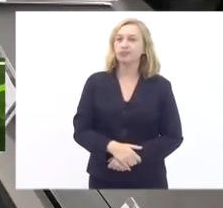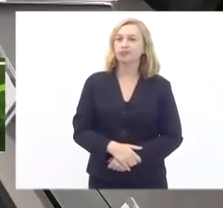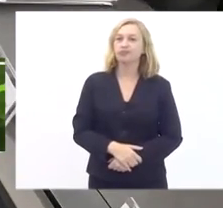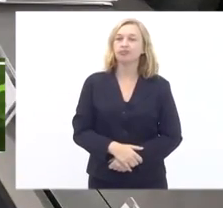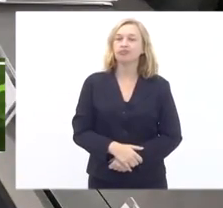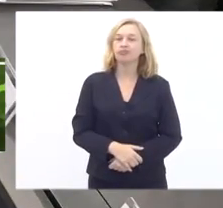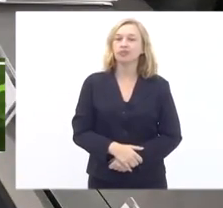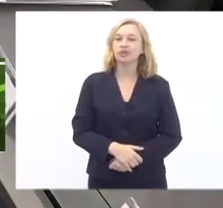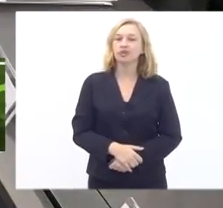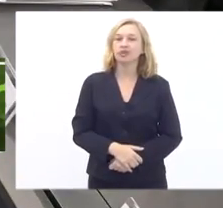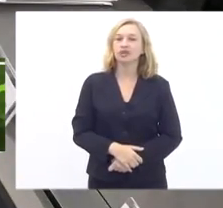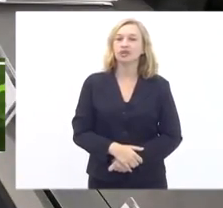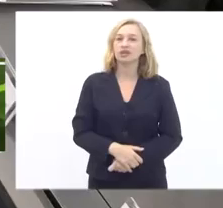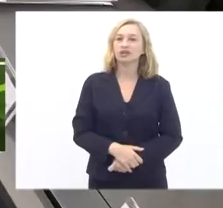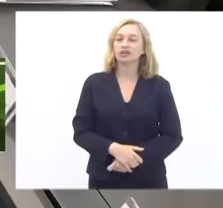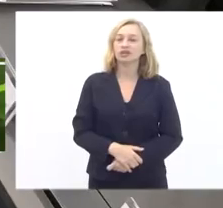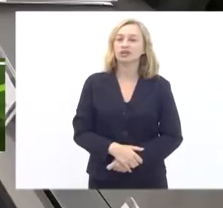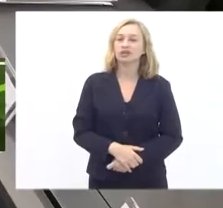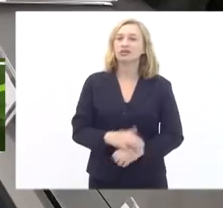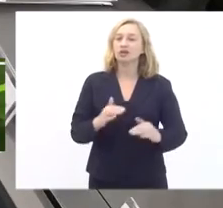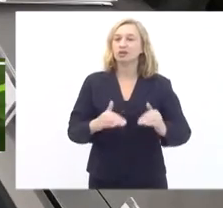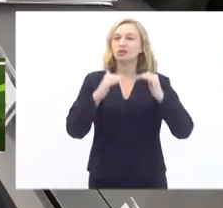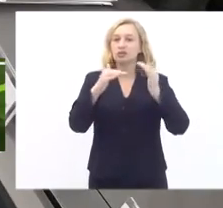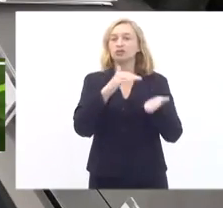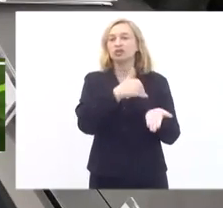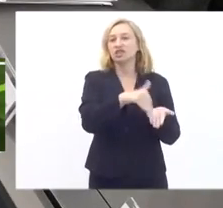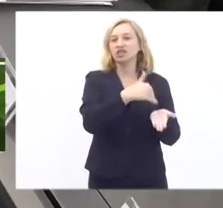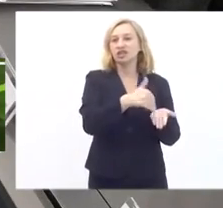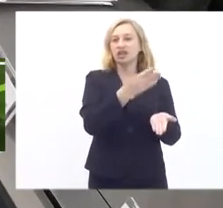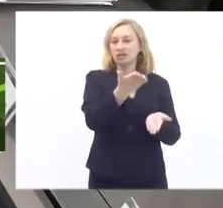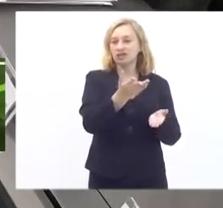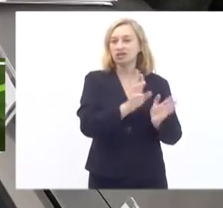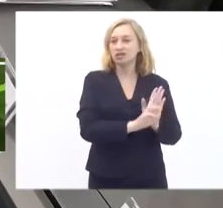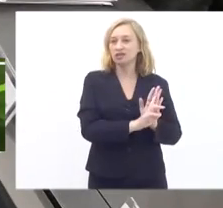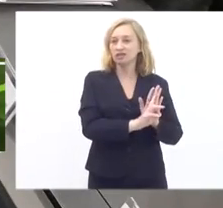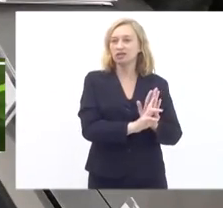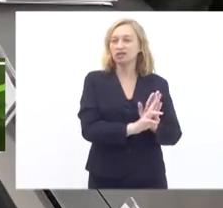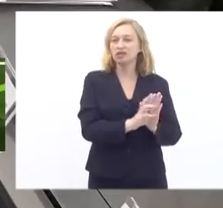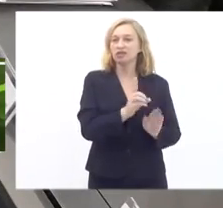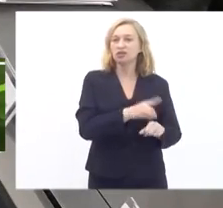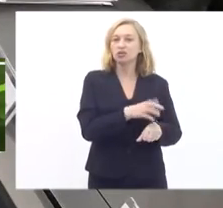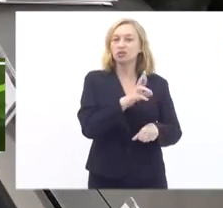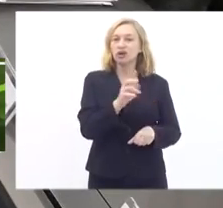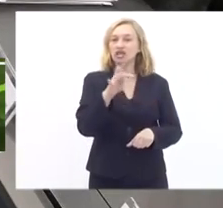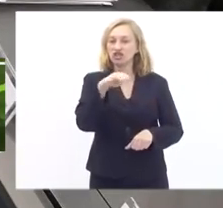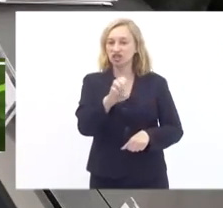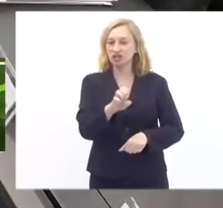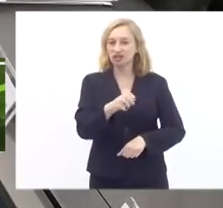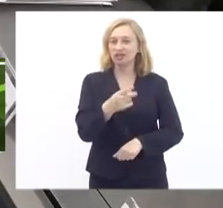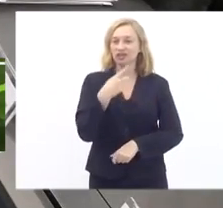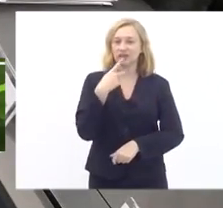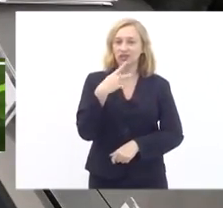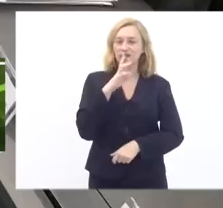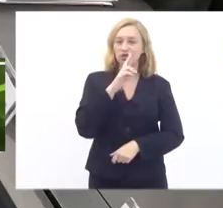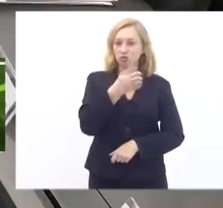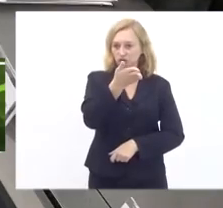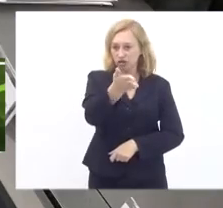que o subsecretário respondesse. Secretário ou doutor Alexandre, que doutor o secretário Alexandre. Tinha do lavatório,